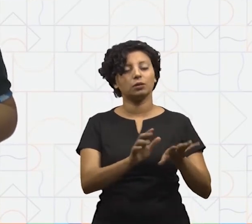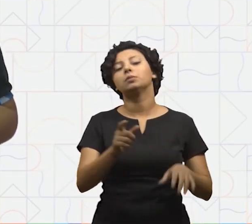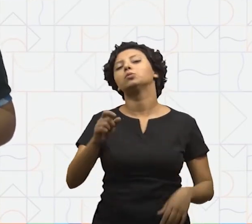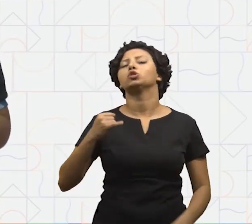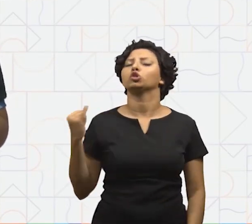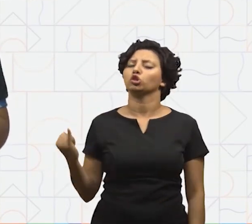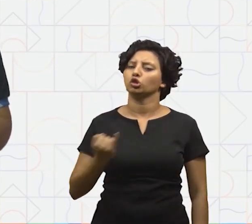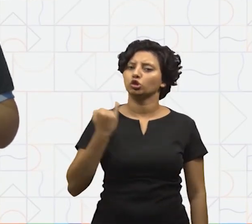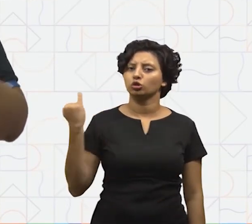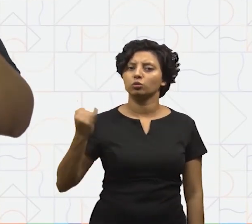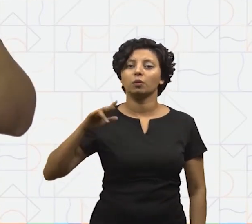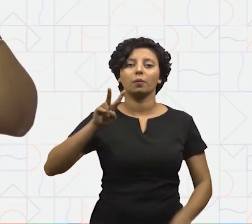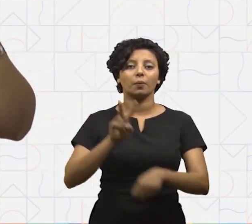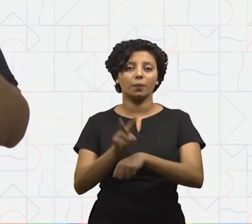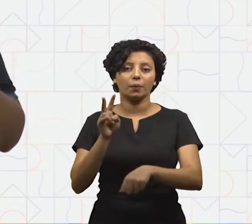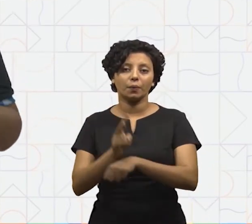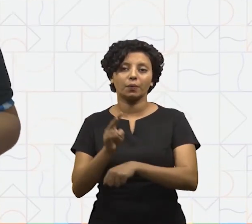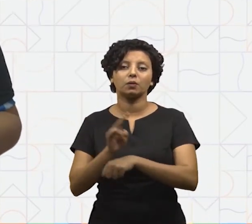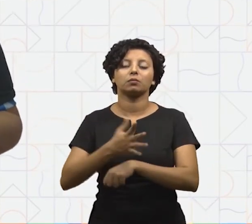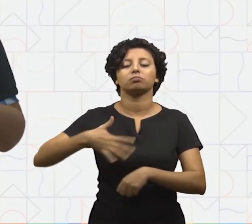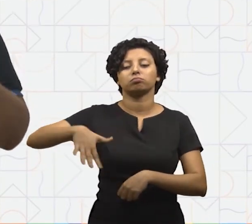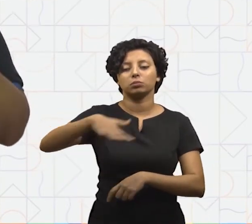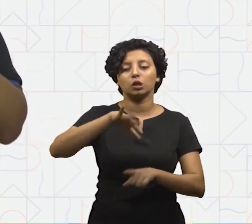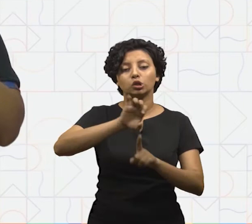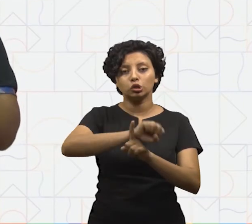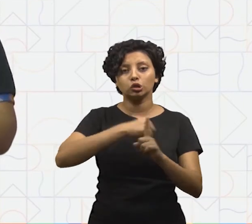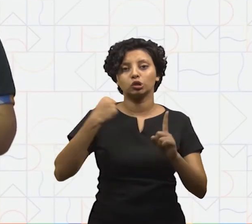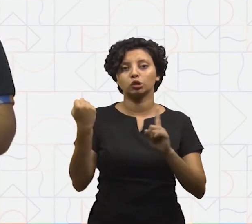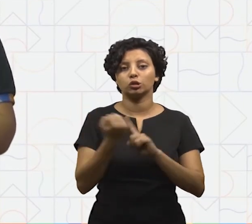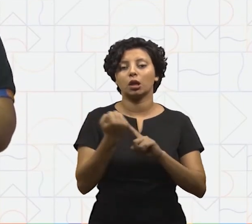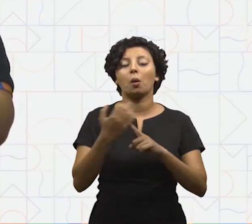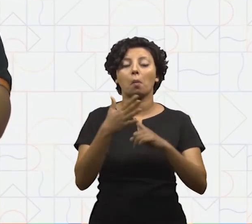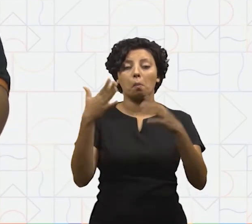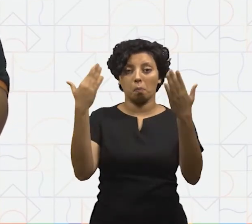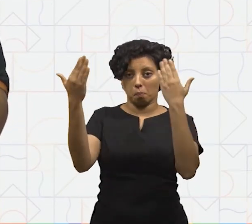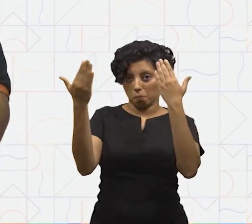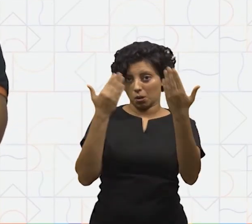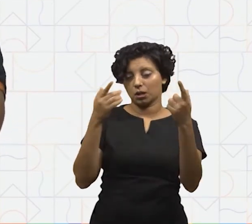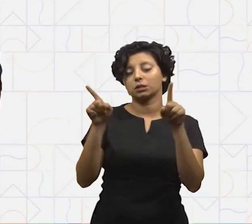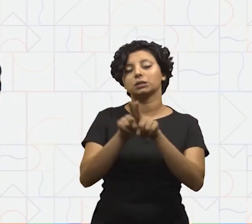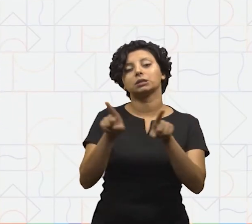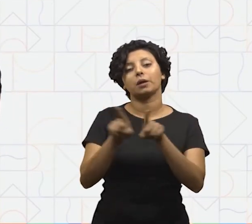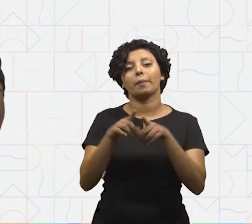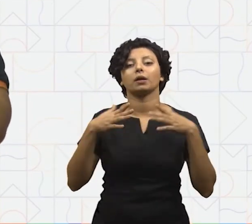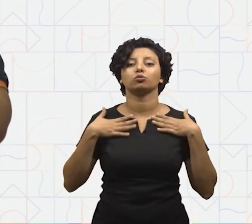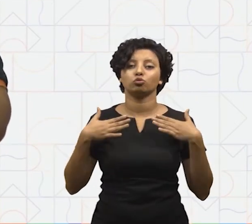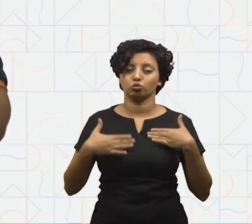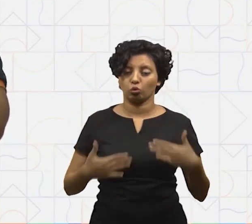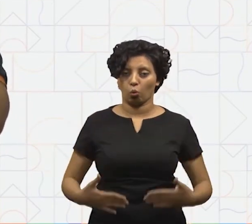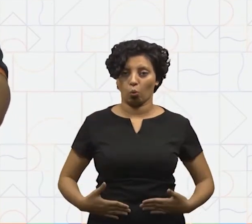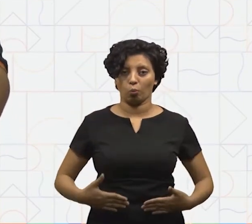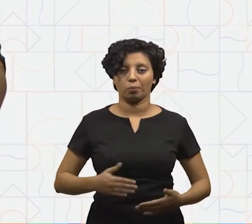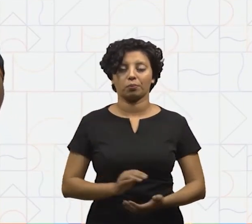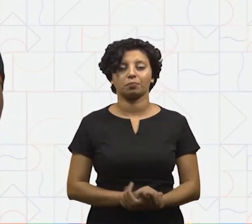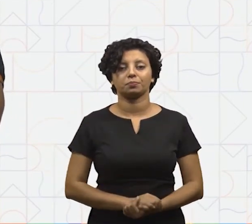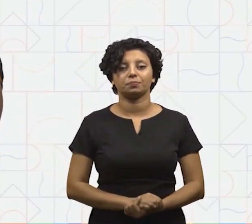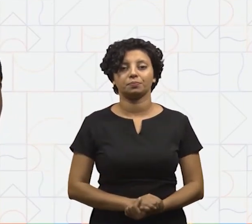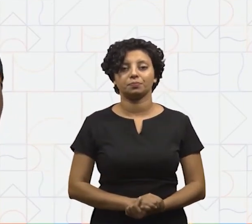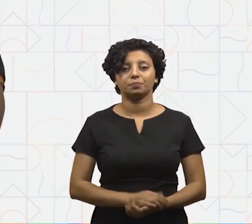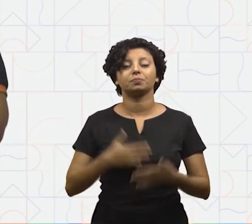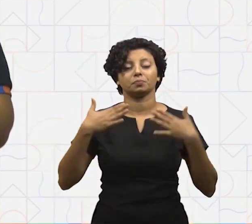muito importante cuidar do meio social, da mente e também do físico.